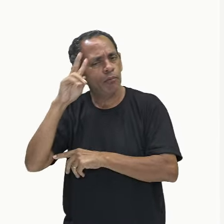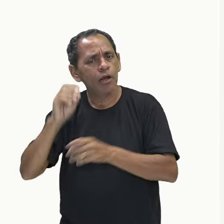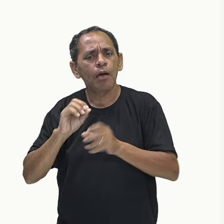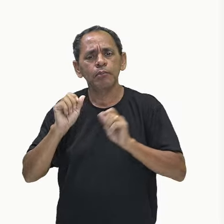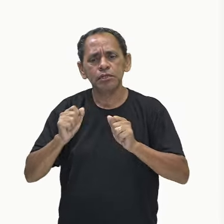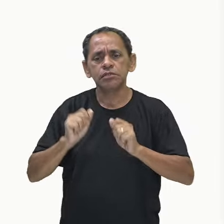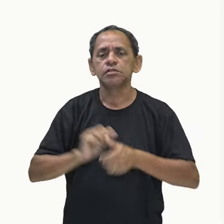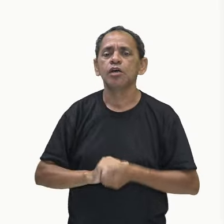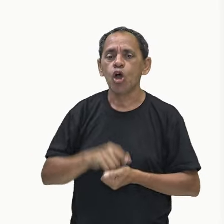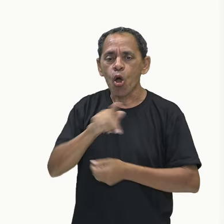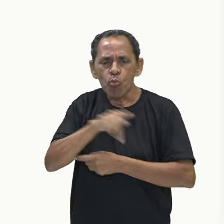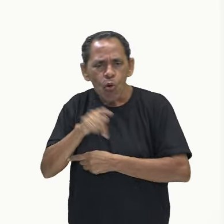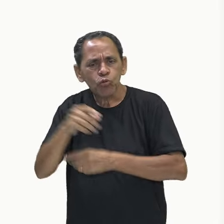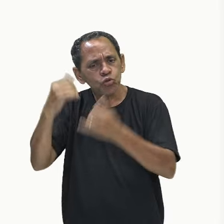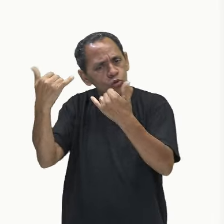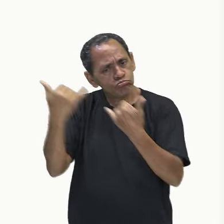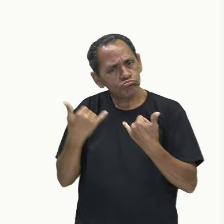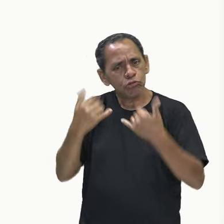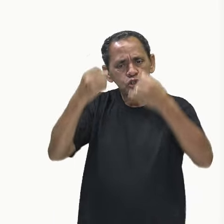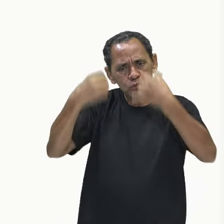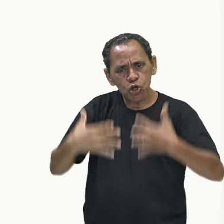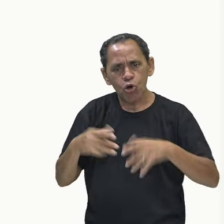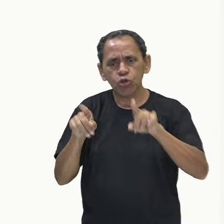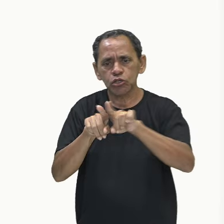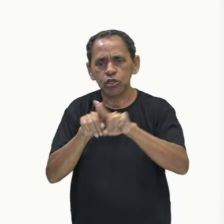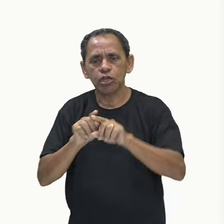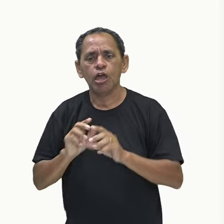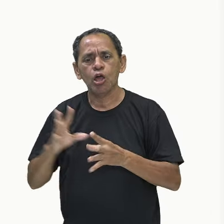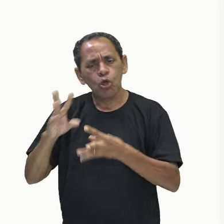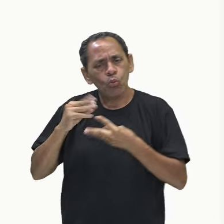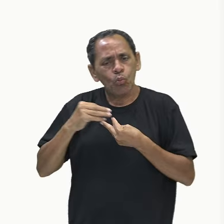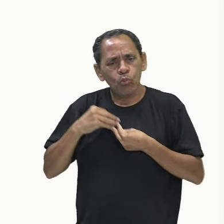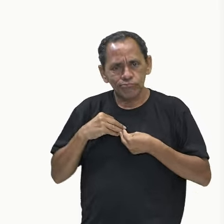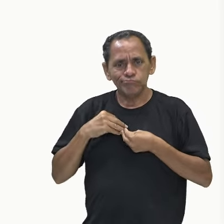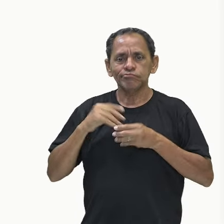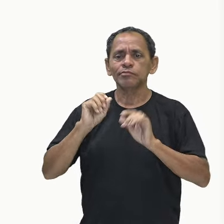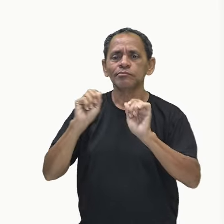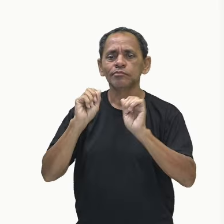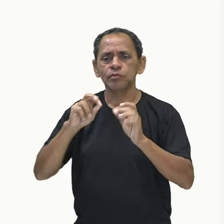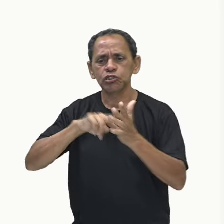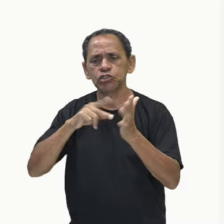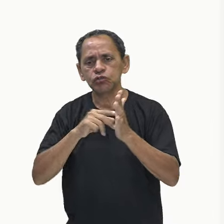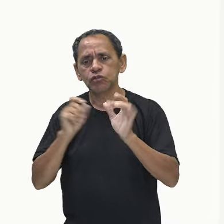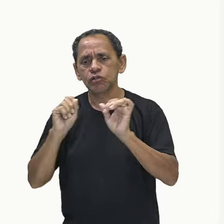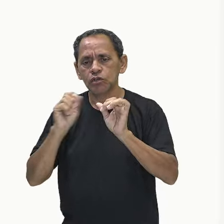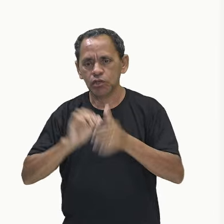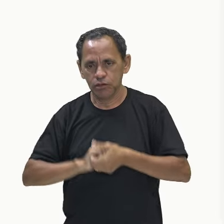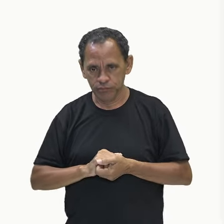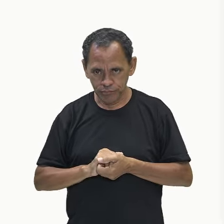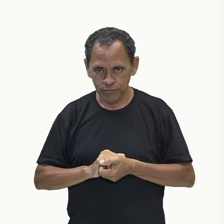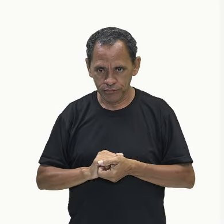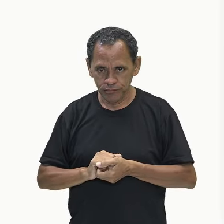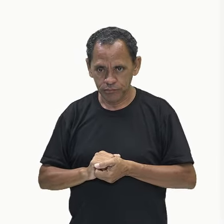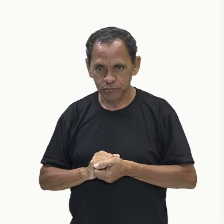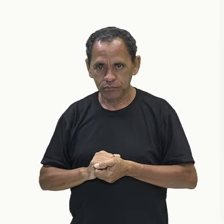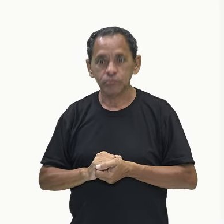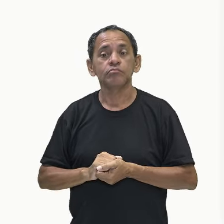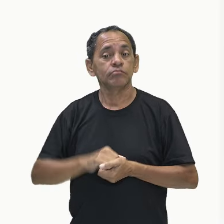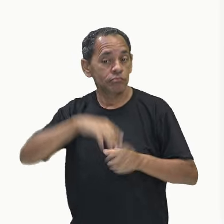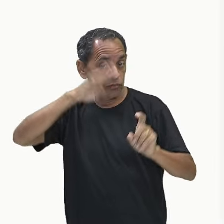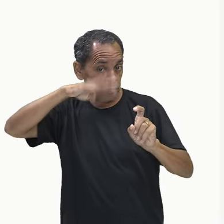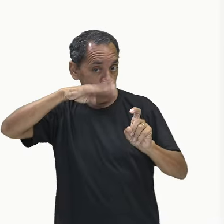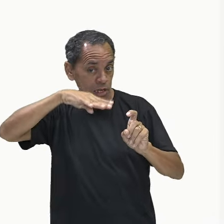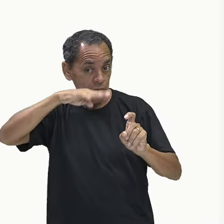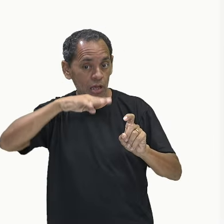falou pra gente que elas eram antropomórficas. O que é isso, professor? Os deuses ali, em relação ao seu